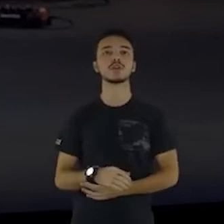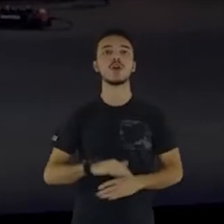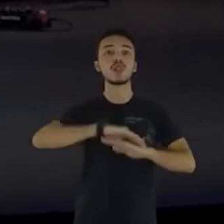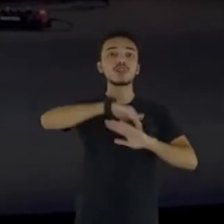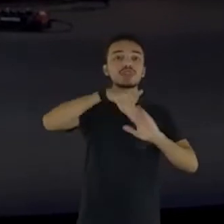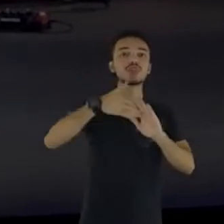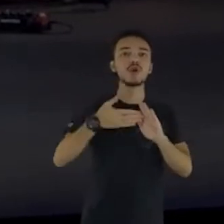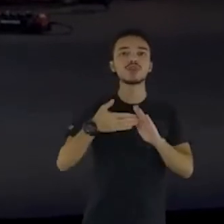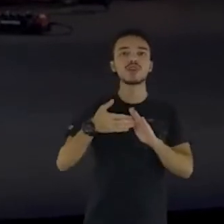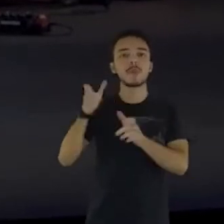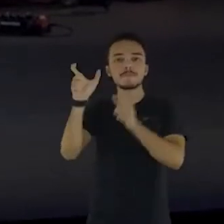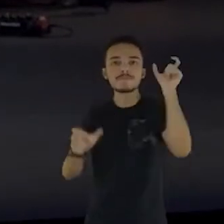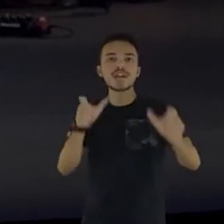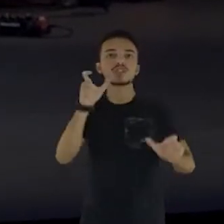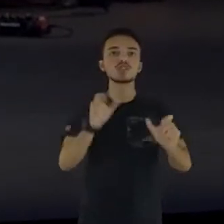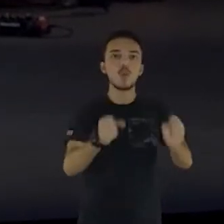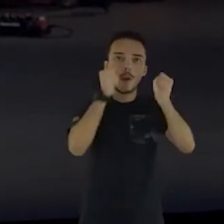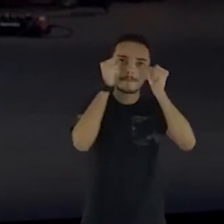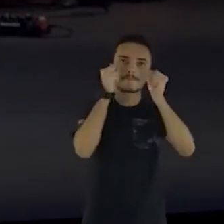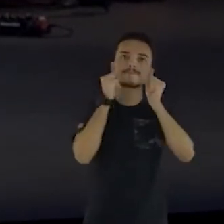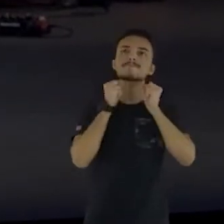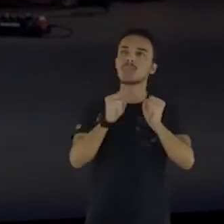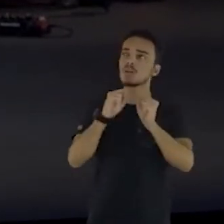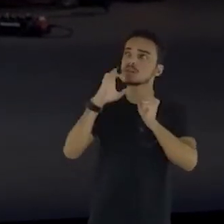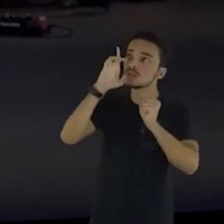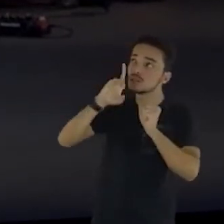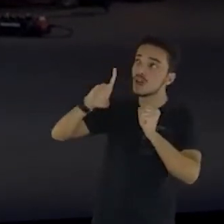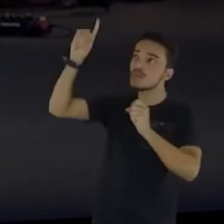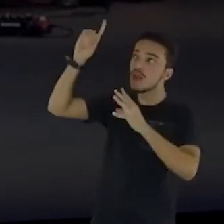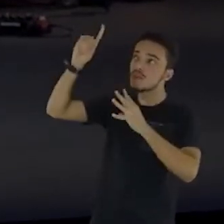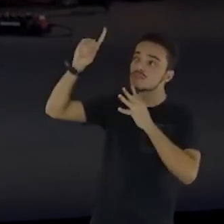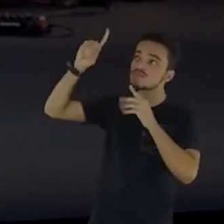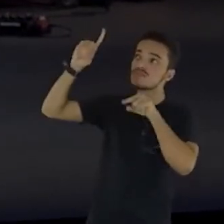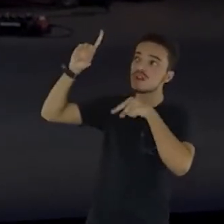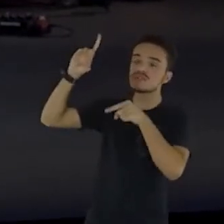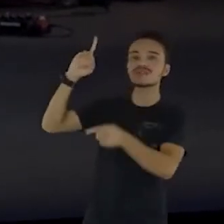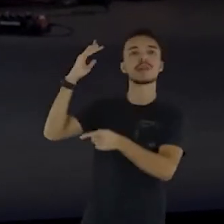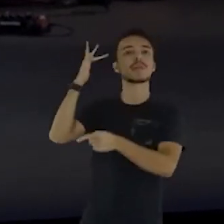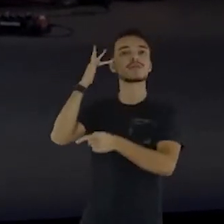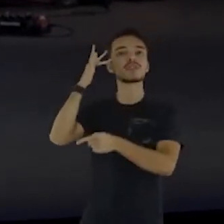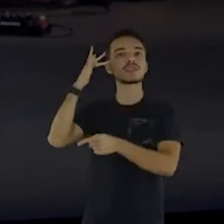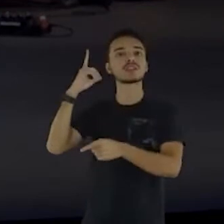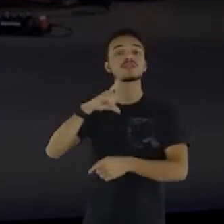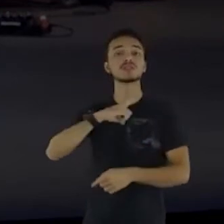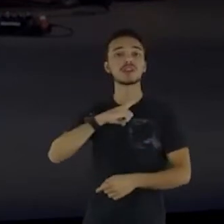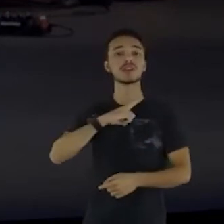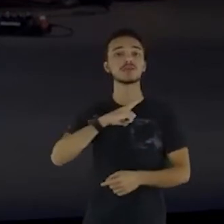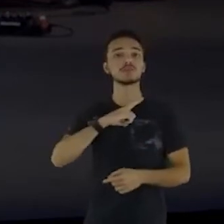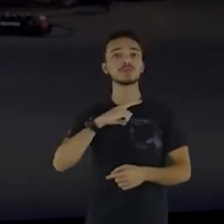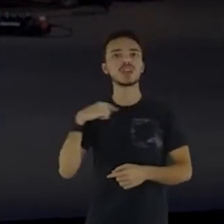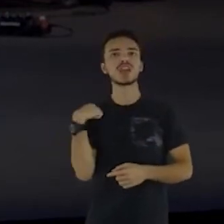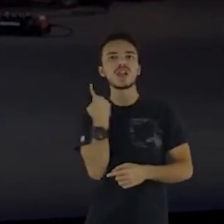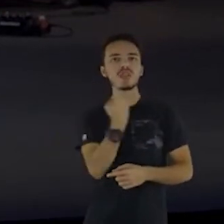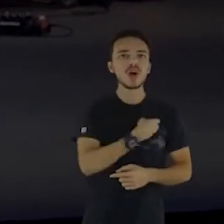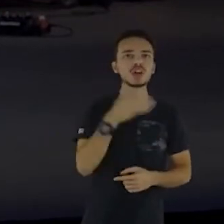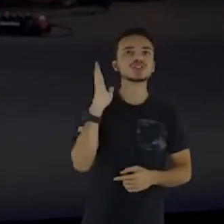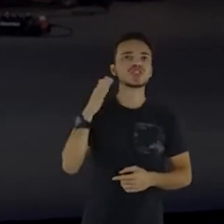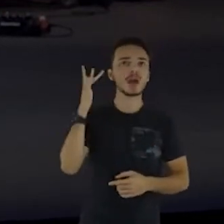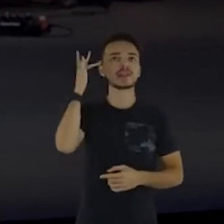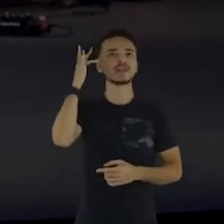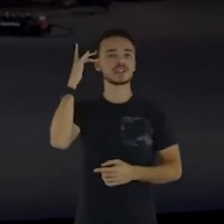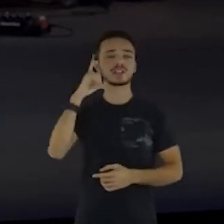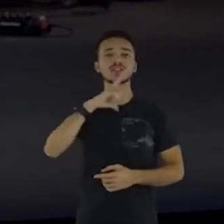mais capacidade de ajudar outros cristãos a crescer também. Ó,